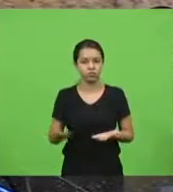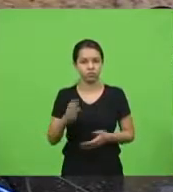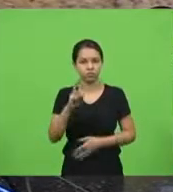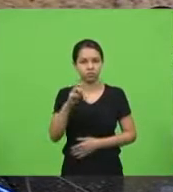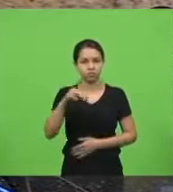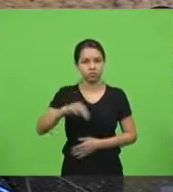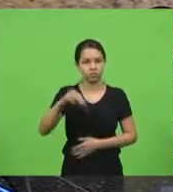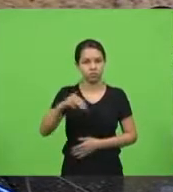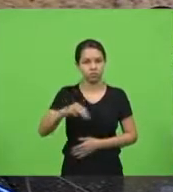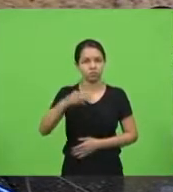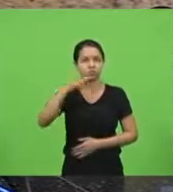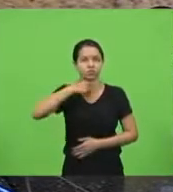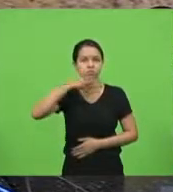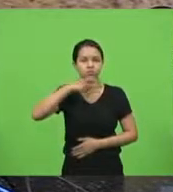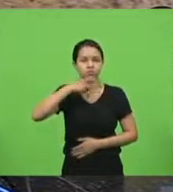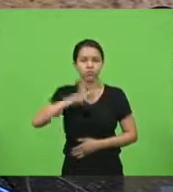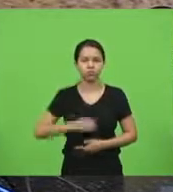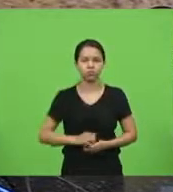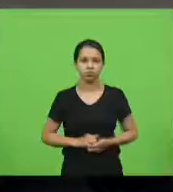deputado Kennedy Nunes.